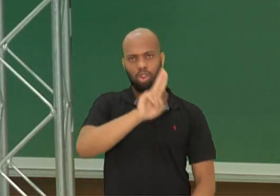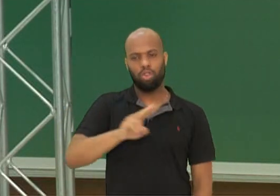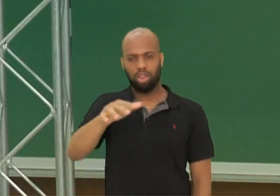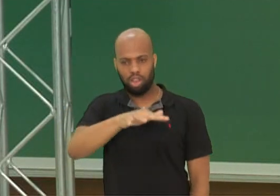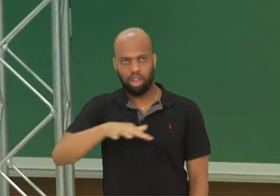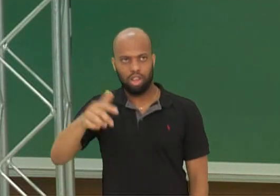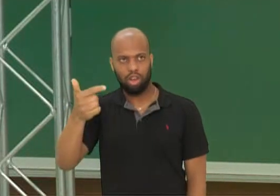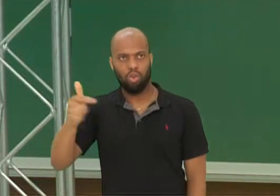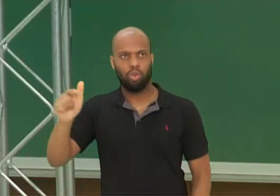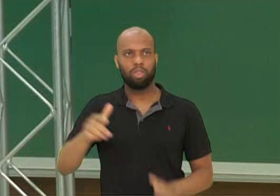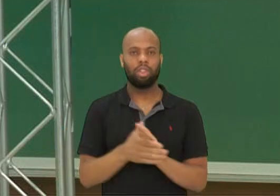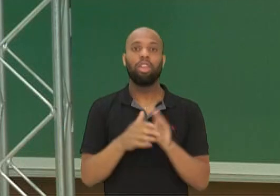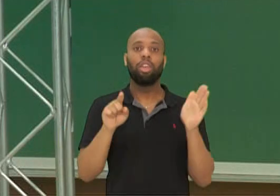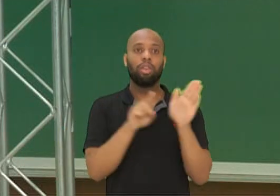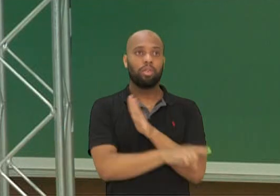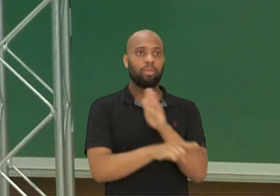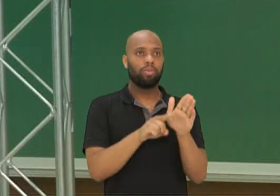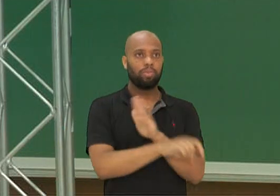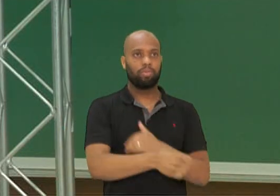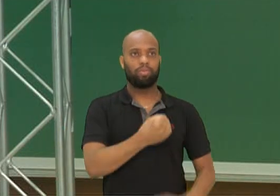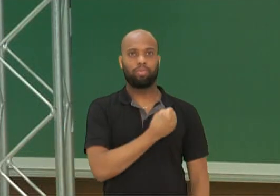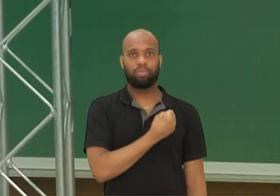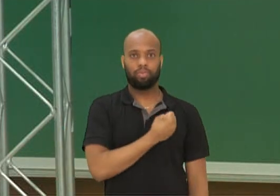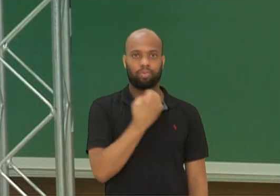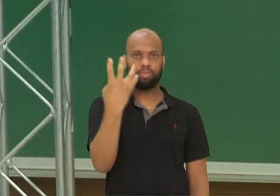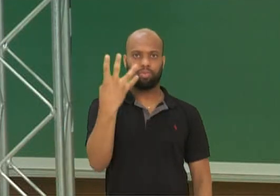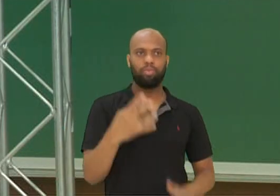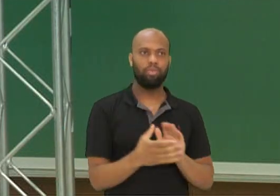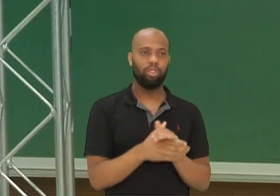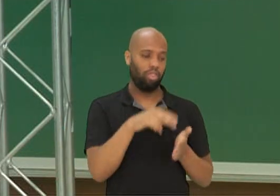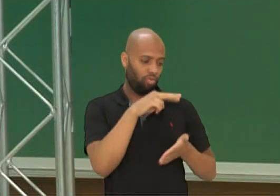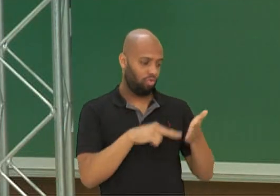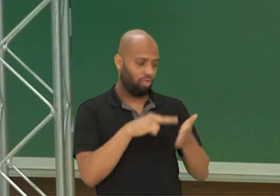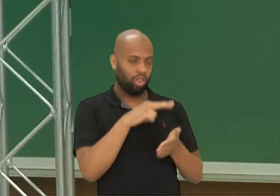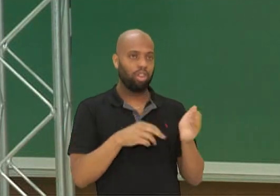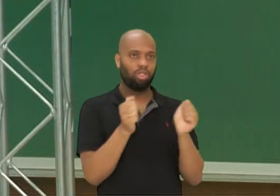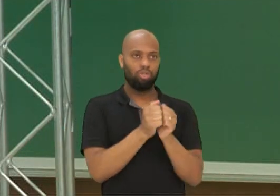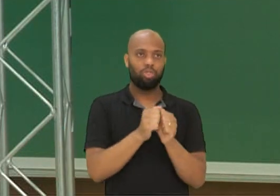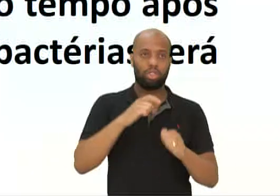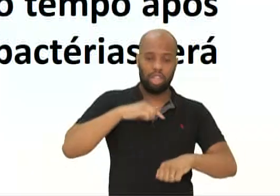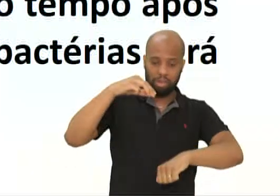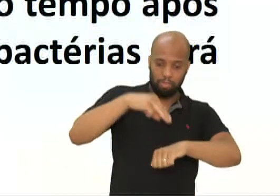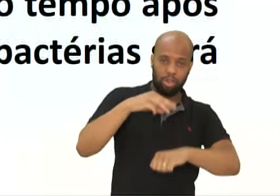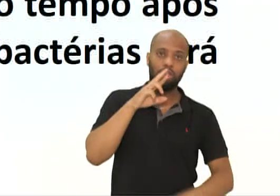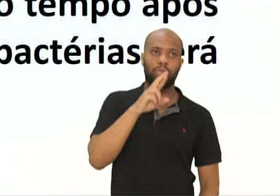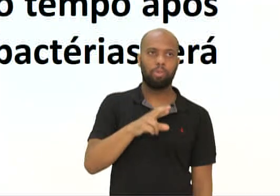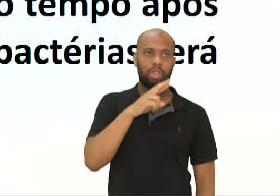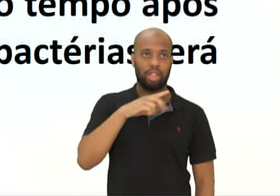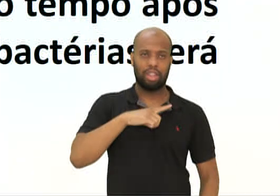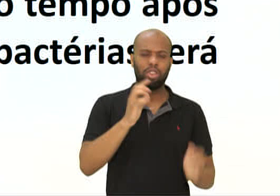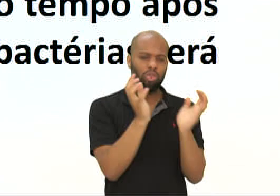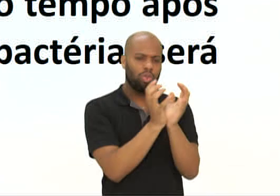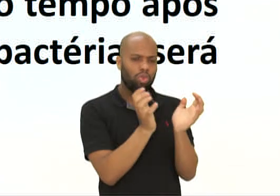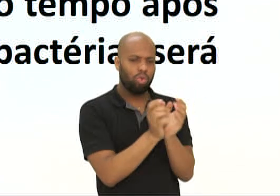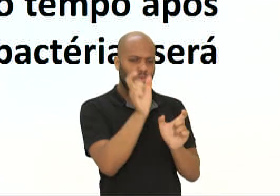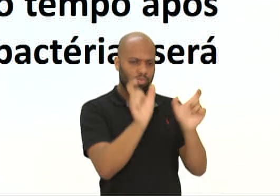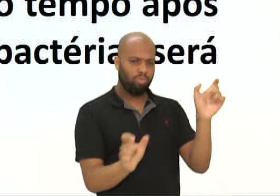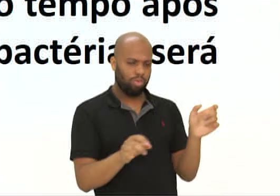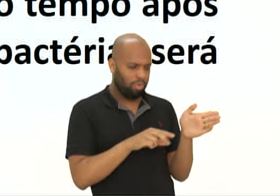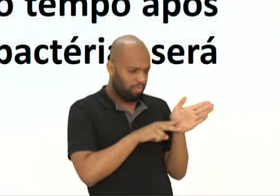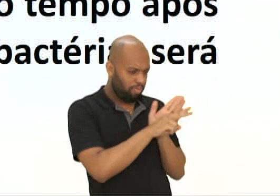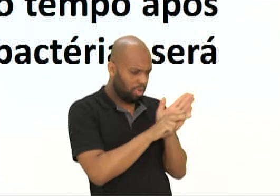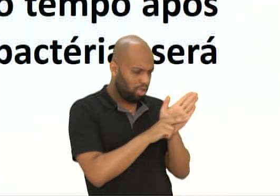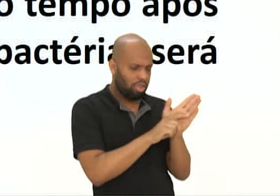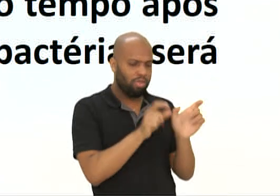áreas. Exercício 4. Vamos lá? Vou ler contigo, você vai ter uns minutinhos para resolver. Um grupo de biólogos